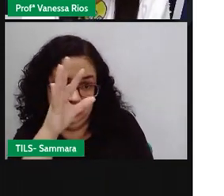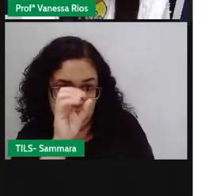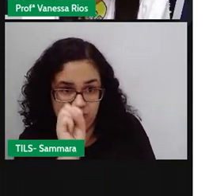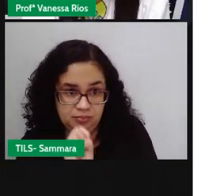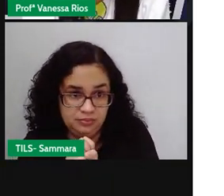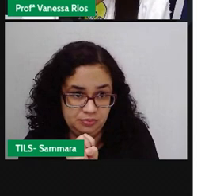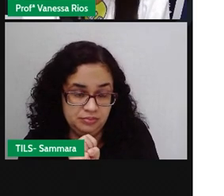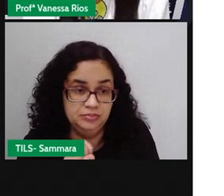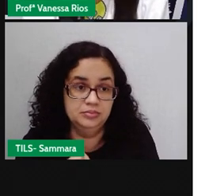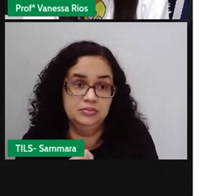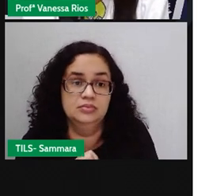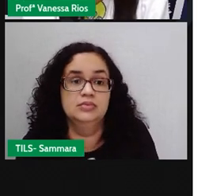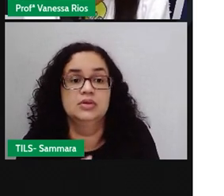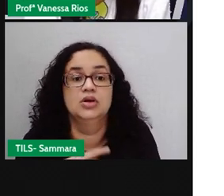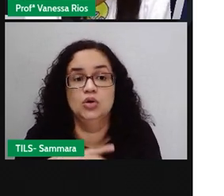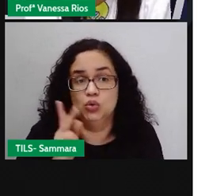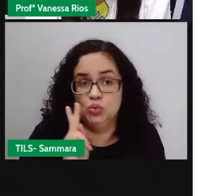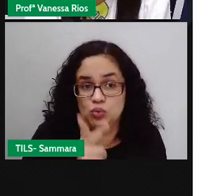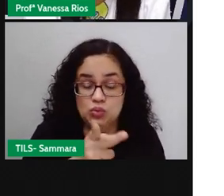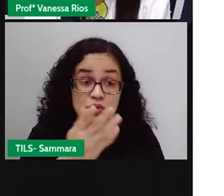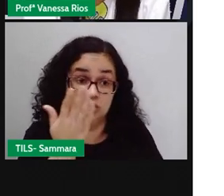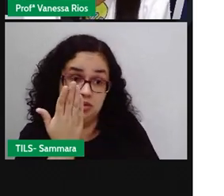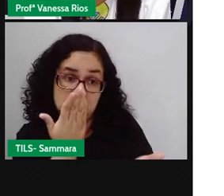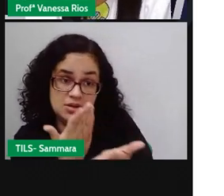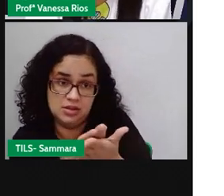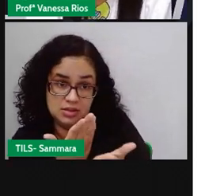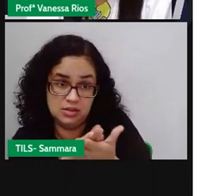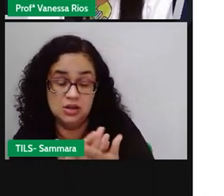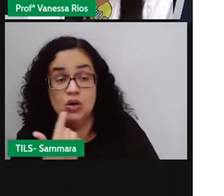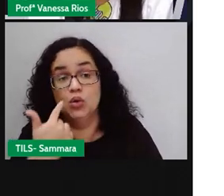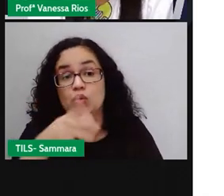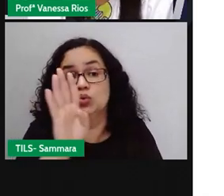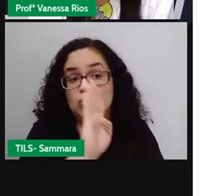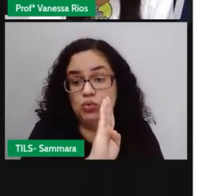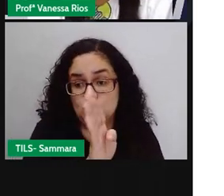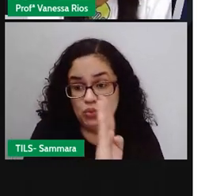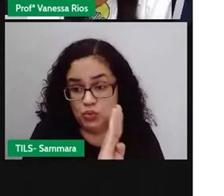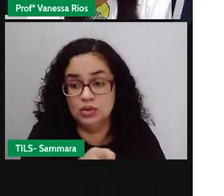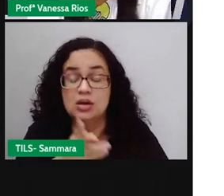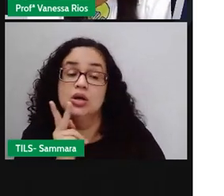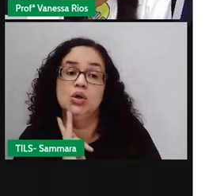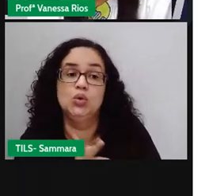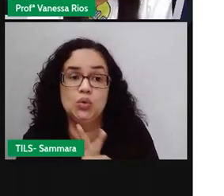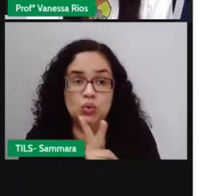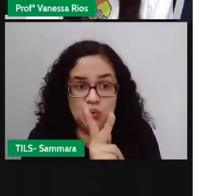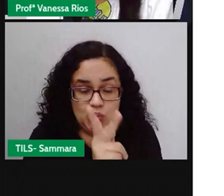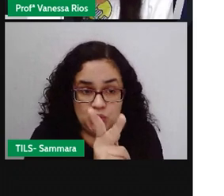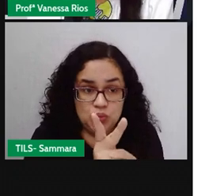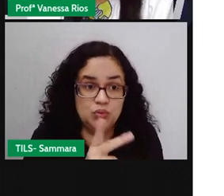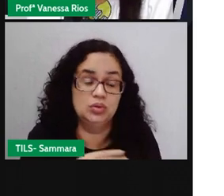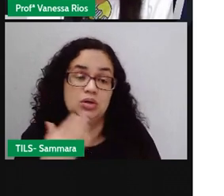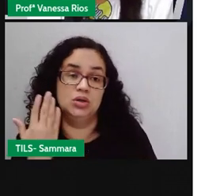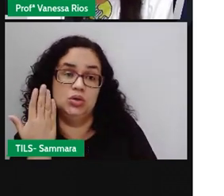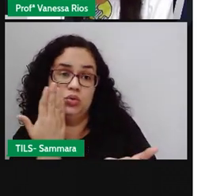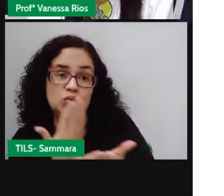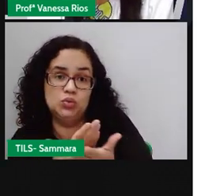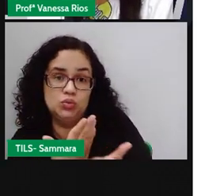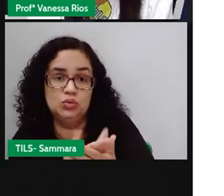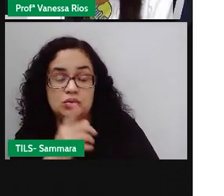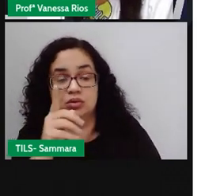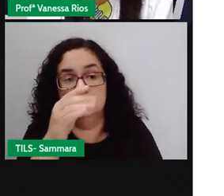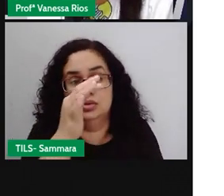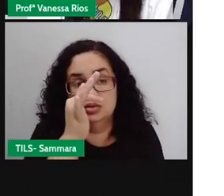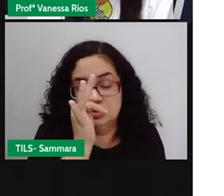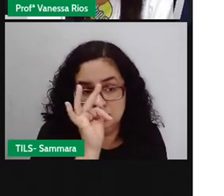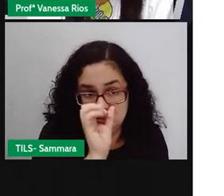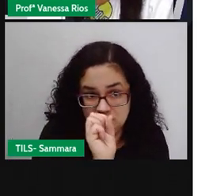Santana. A gente vai continuar essa aula, né? Tem uma outra videoaula dando continuidade ao estudo dos patrimônios de Feira